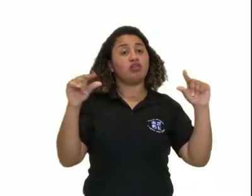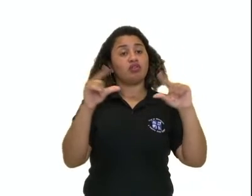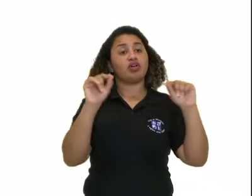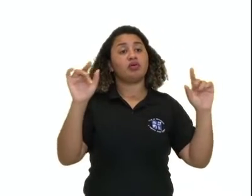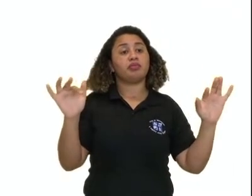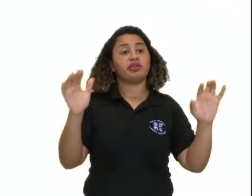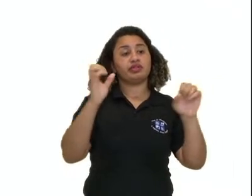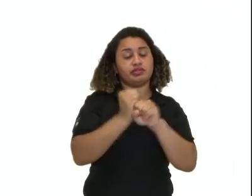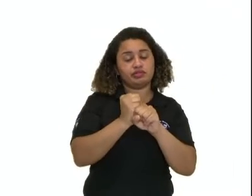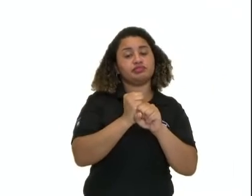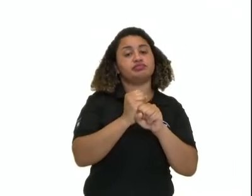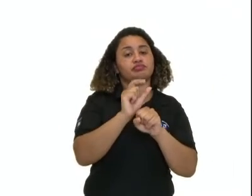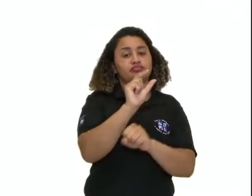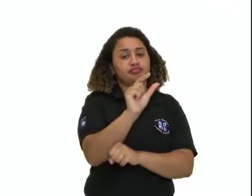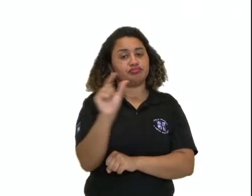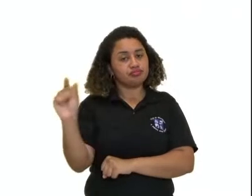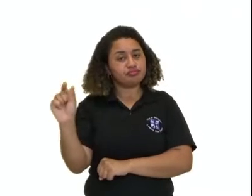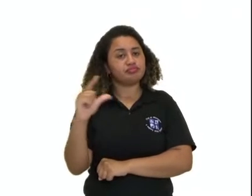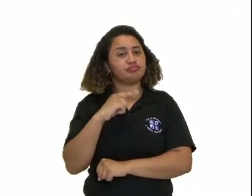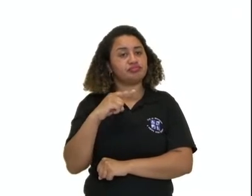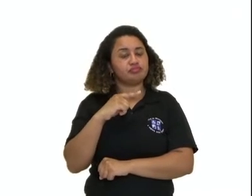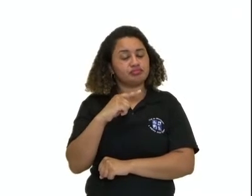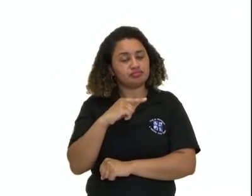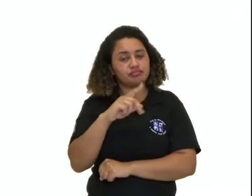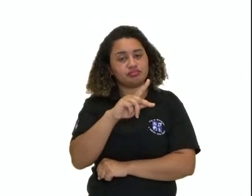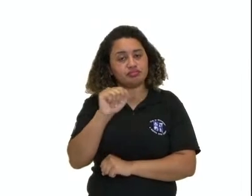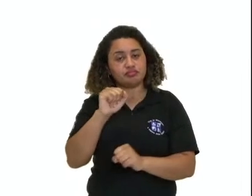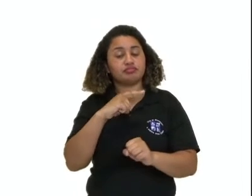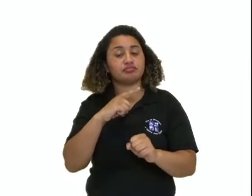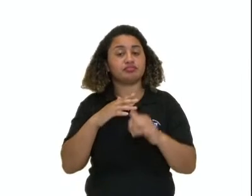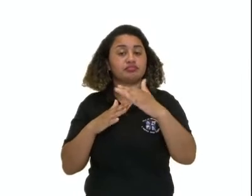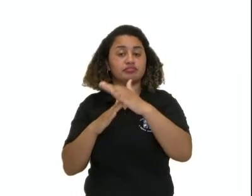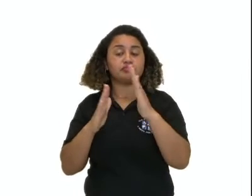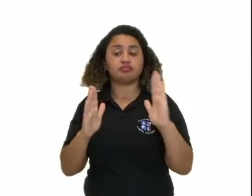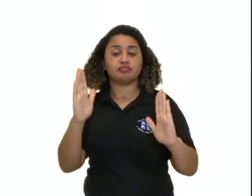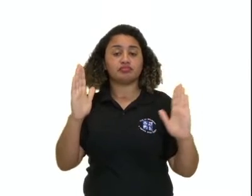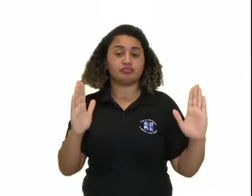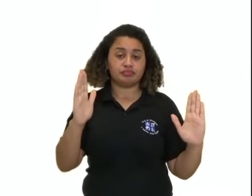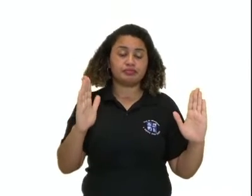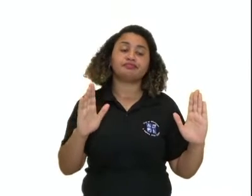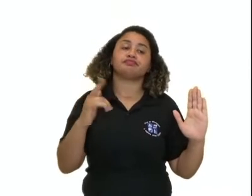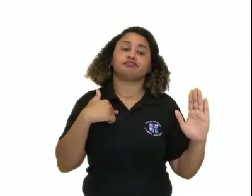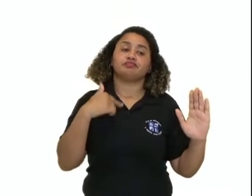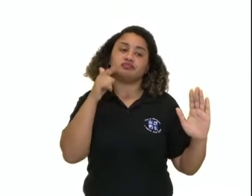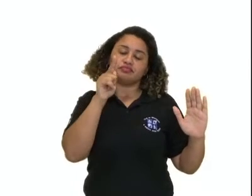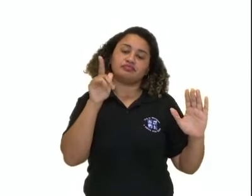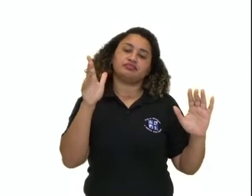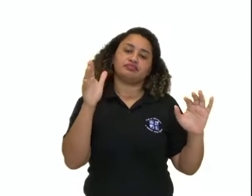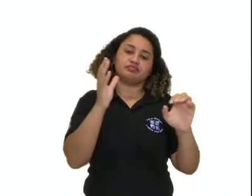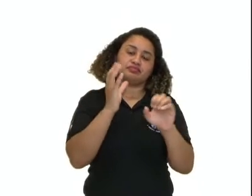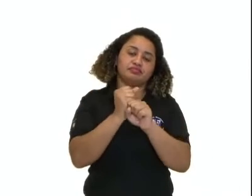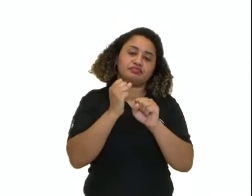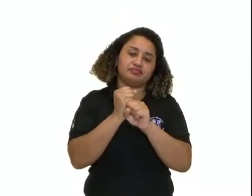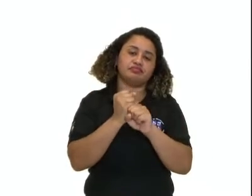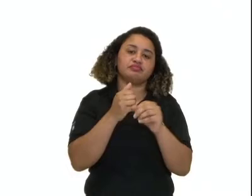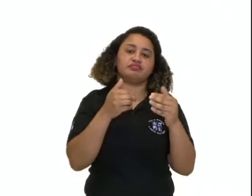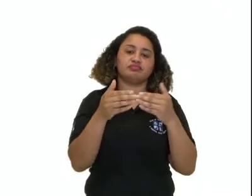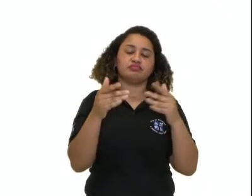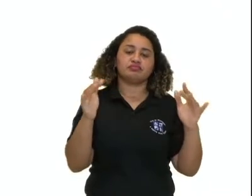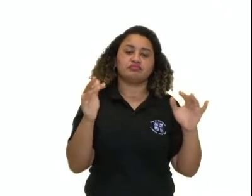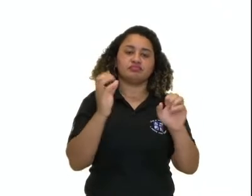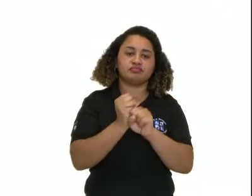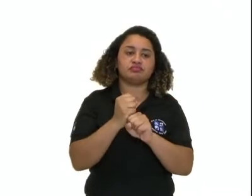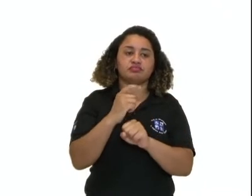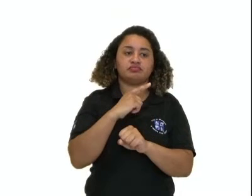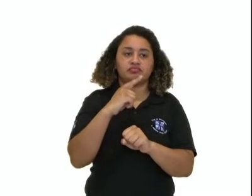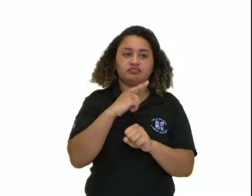soma dos termos de uma PA finita. E essa fórmula nos permite calcular qualquer soma dos n primeiros termos